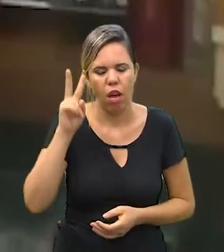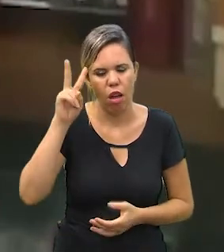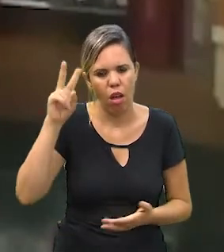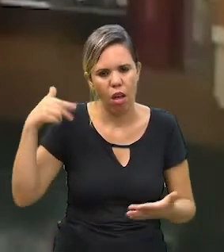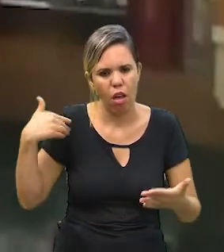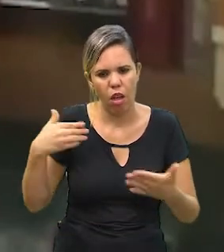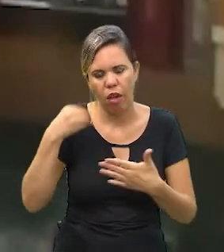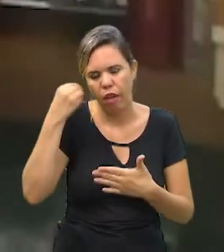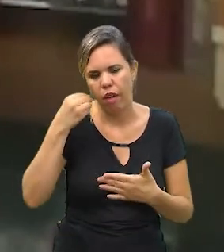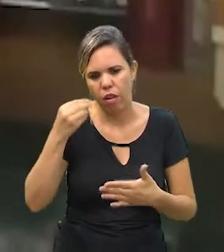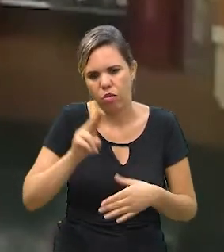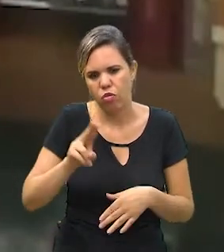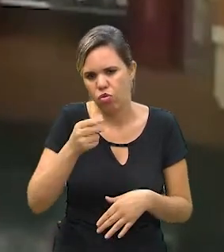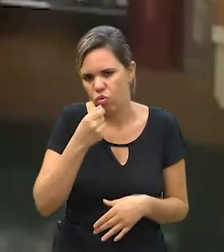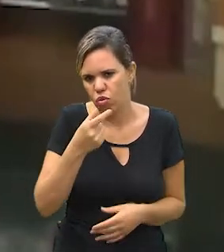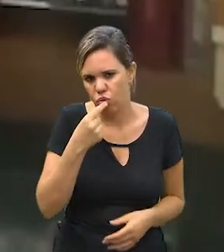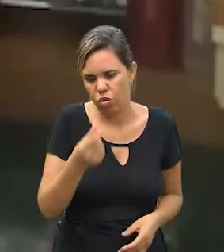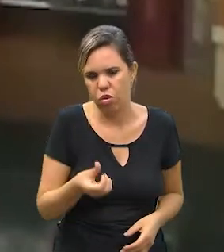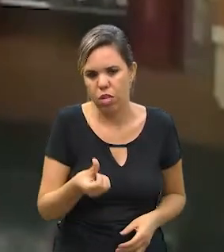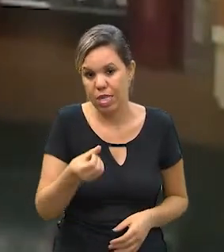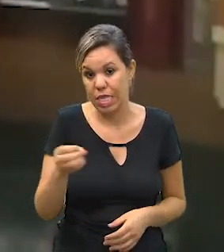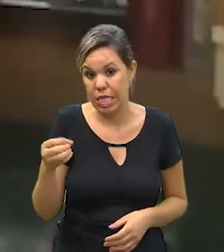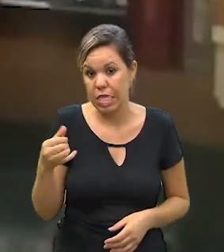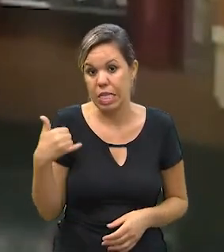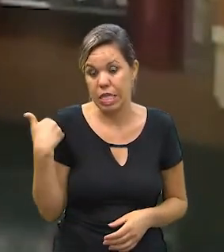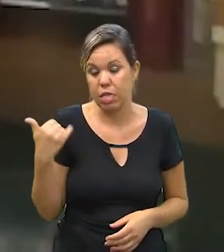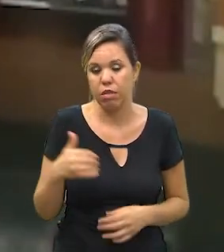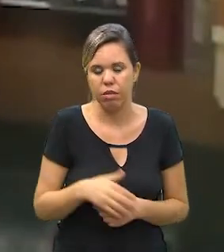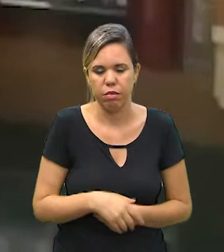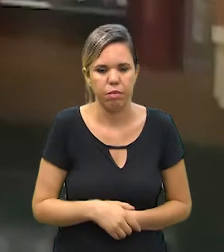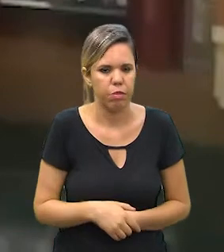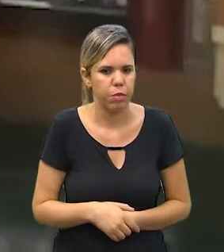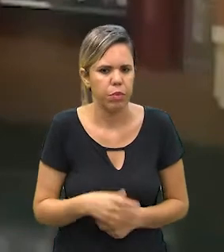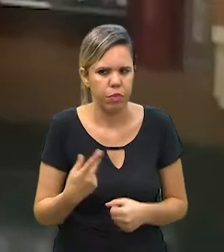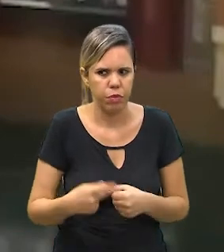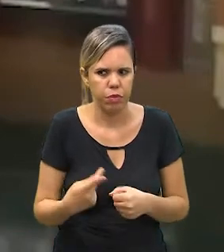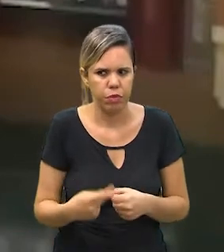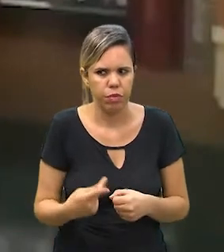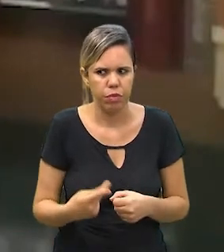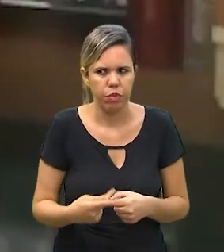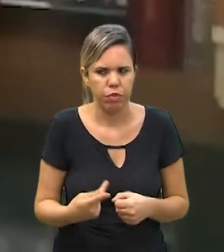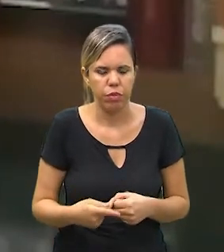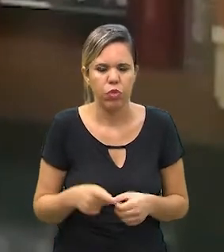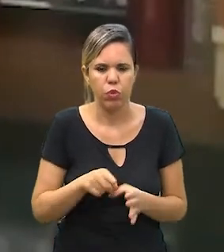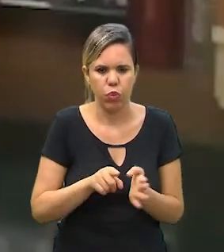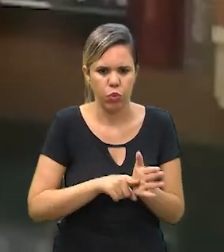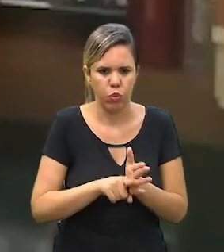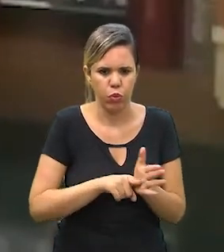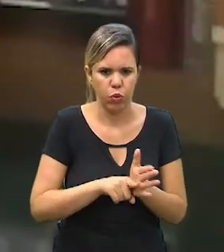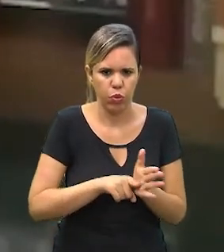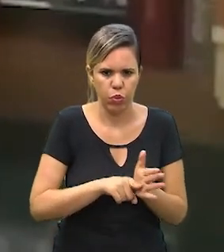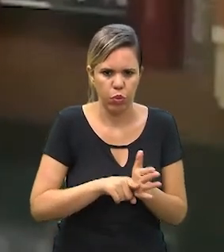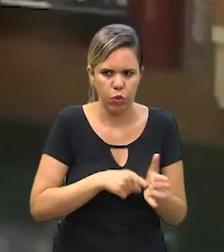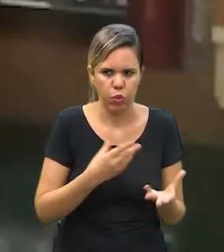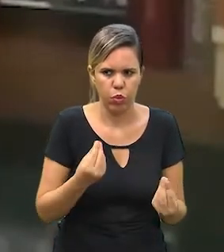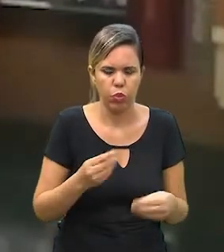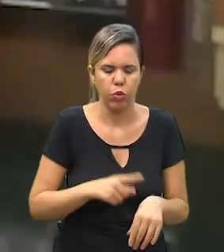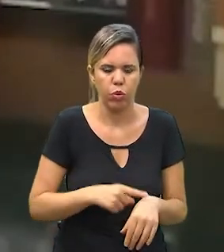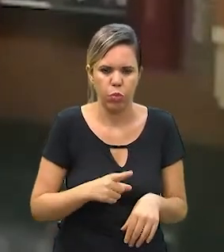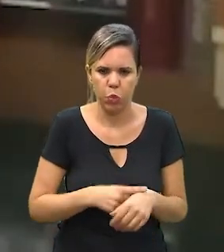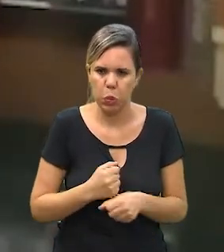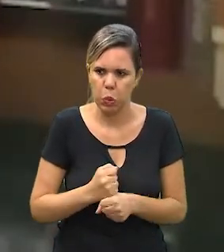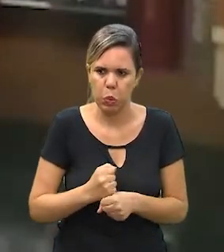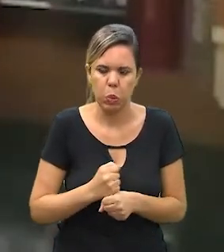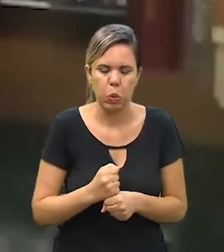uso de anticoncepcional aí de 60 anos. São produtos que são muito estudados já há muito tempo,